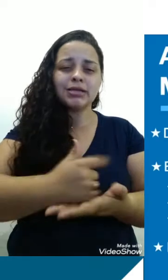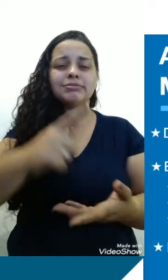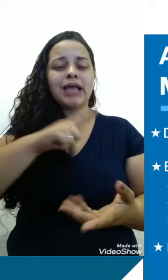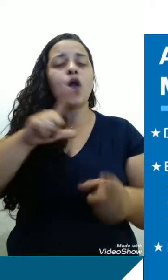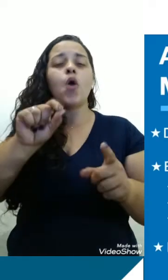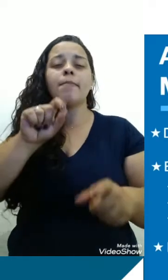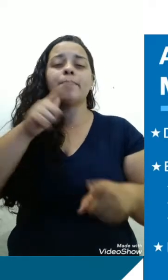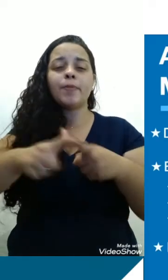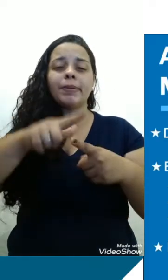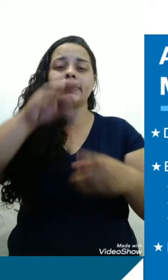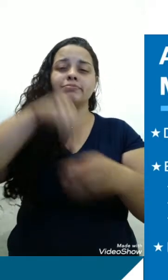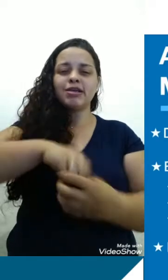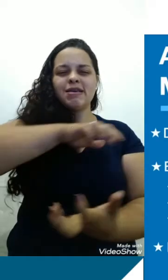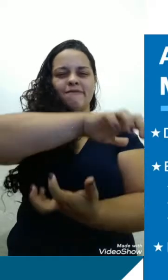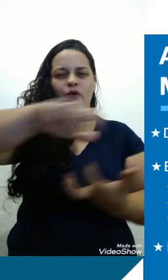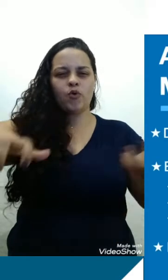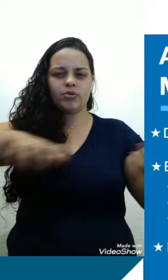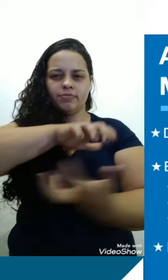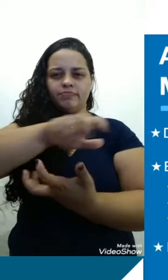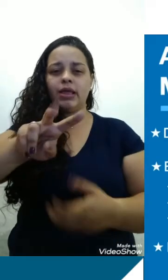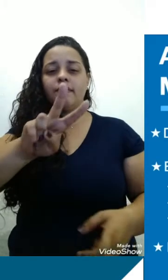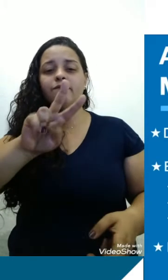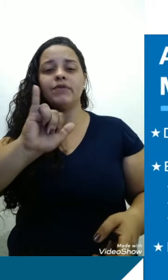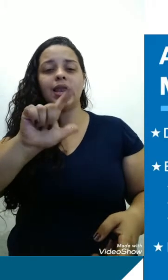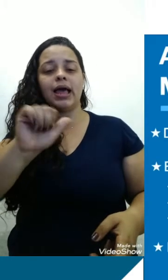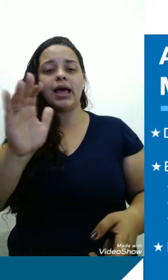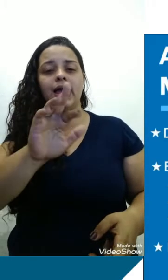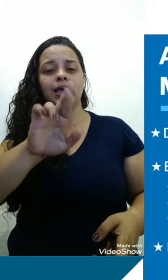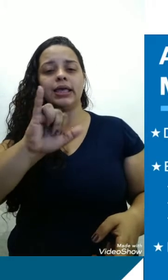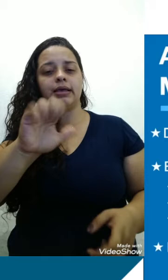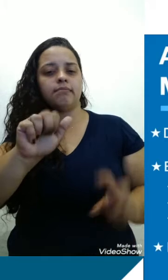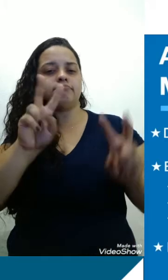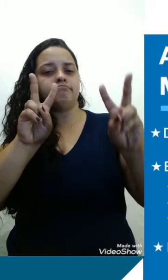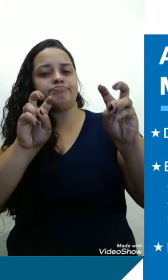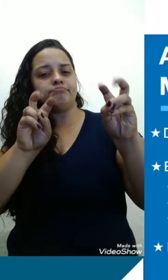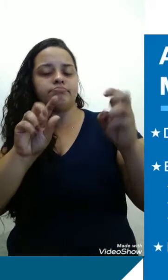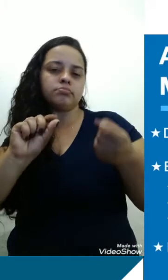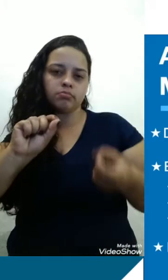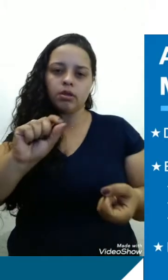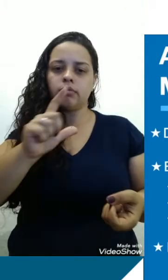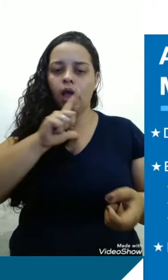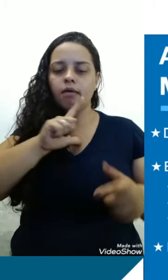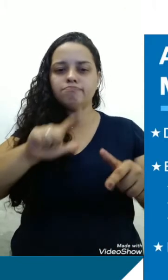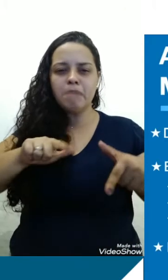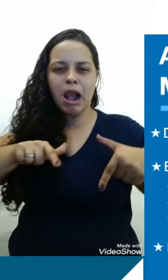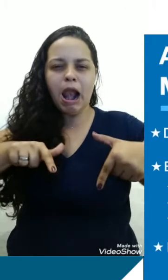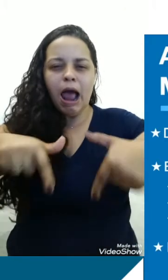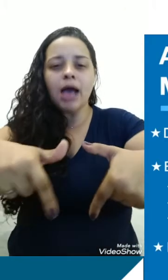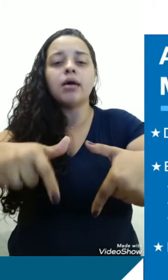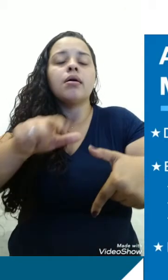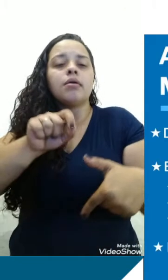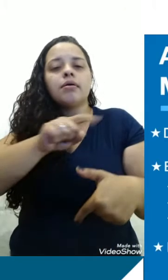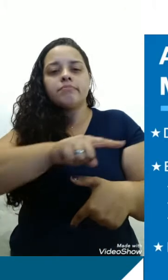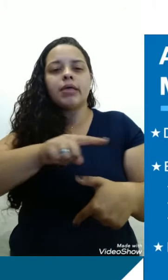algumas revoltas. A principal delas é a revolta de Vila Rica ou revolta de Filipe dos Santos, contra exatamente a implementação das